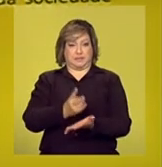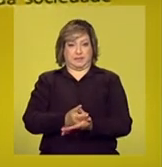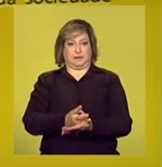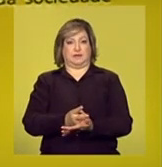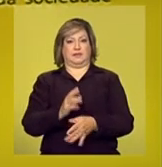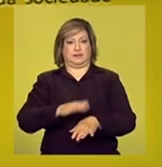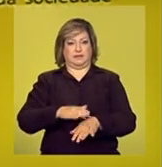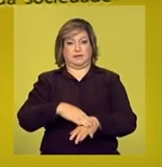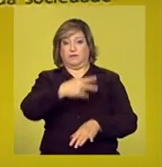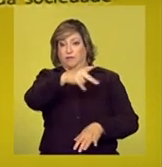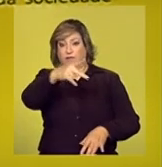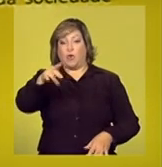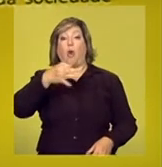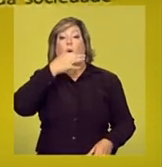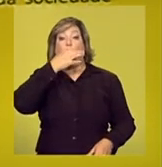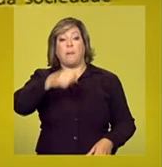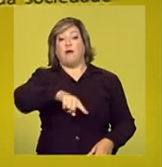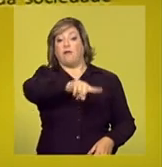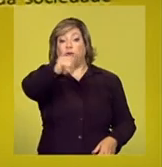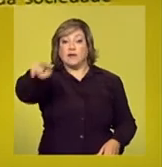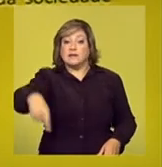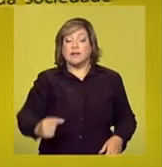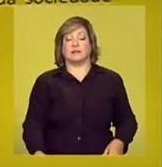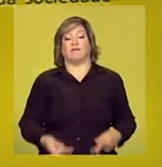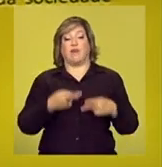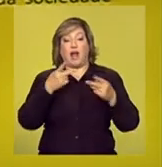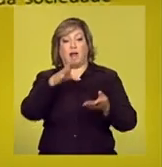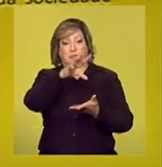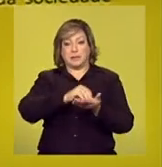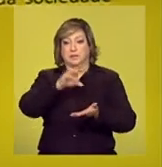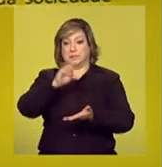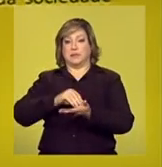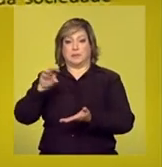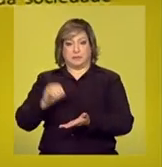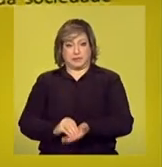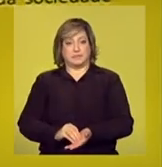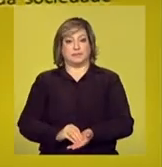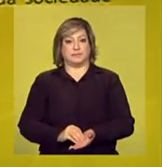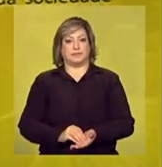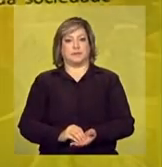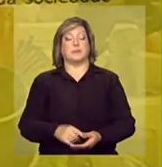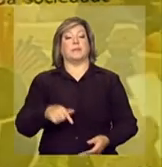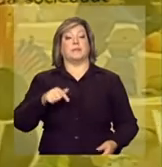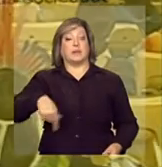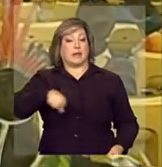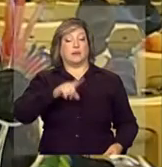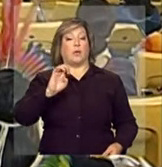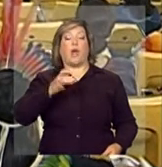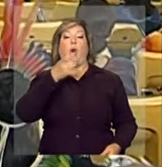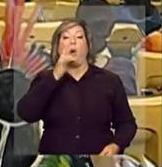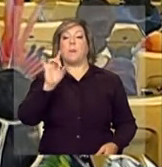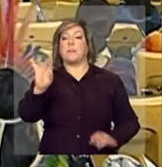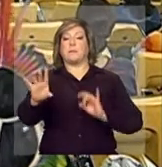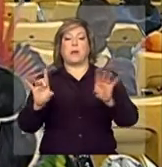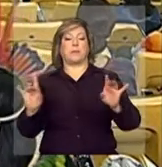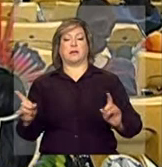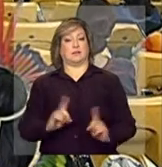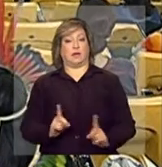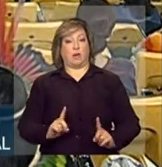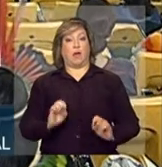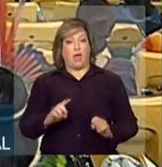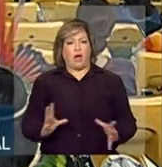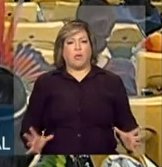É a fala, é a opinião que vocês compartilharam, e também não são opiniões isoladas, são opiniões que